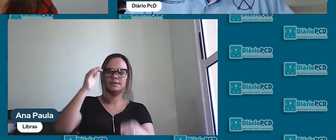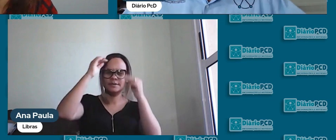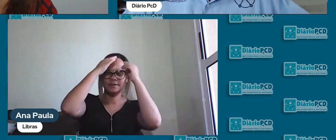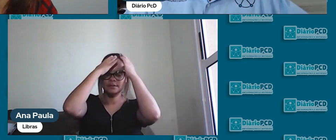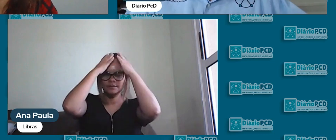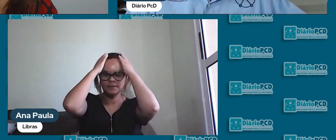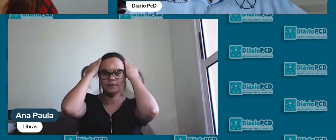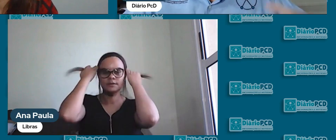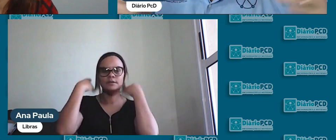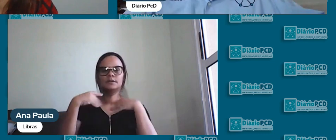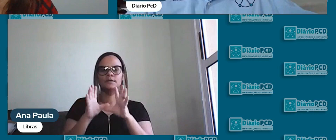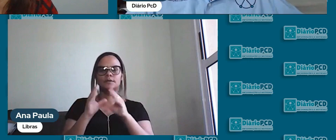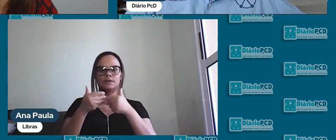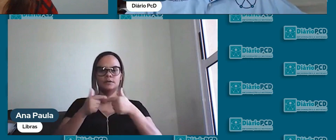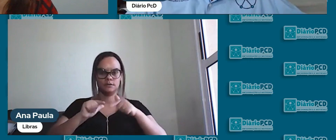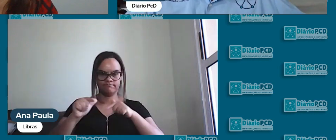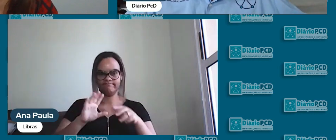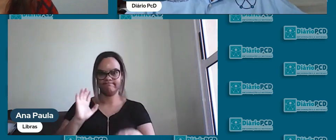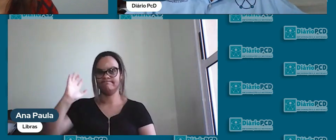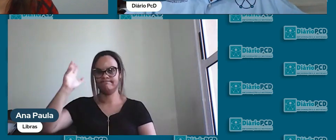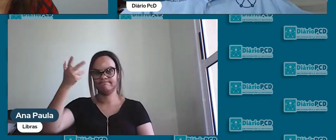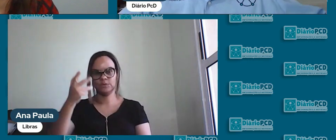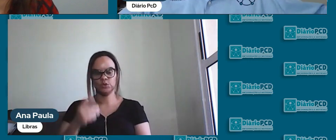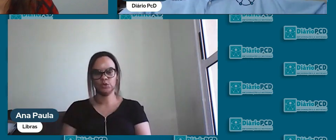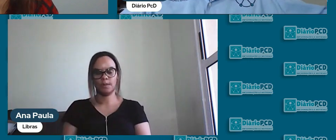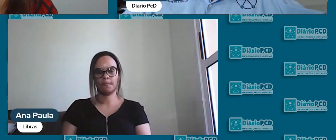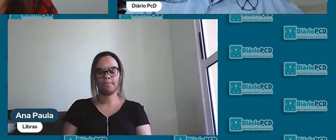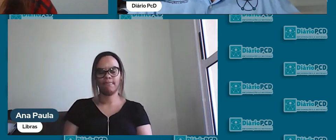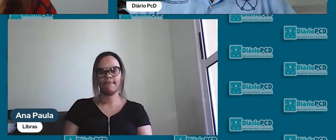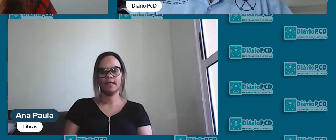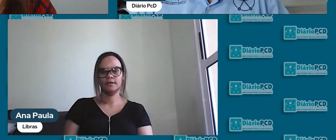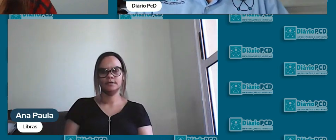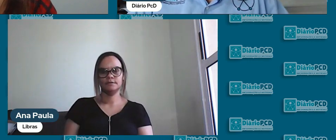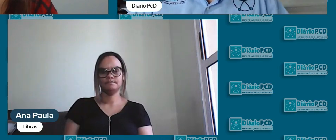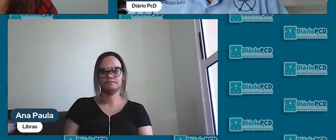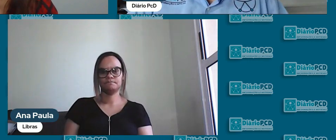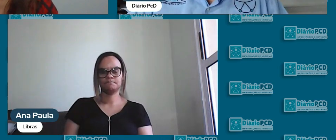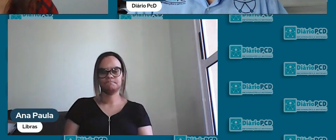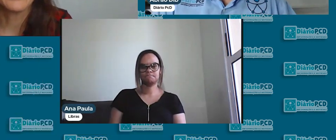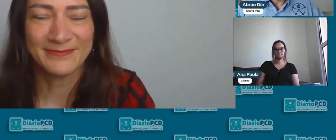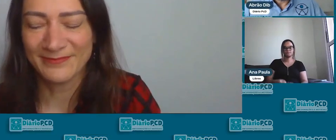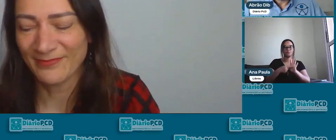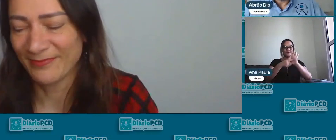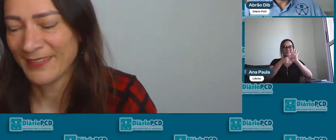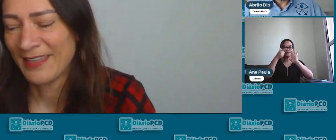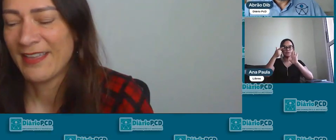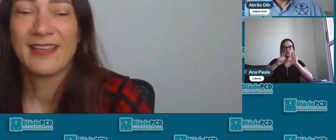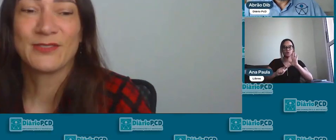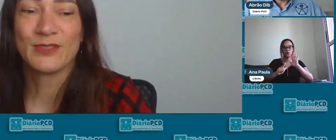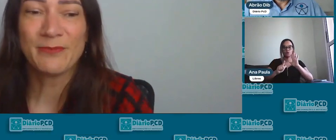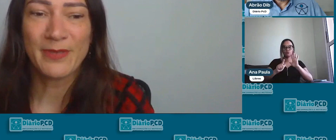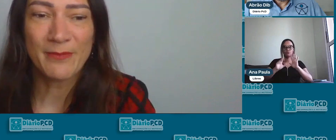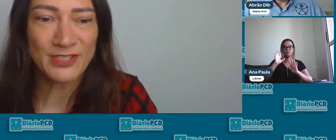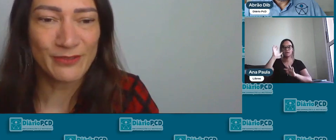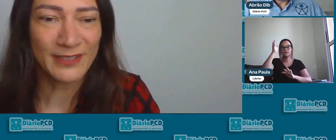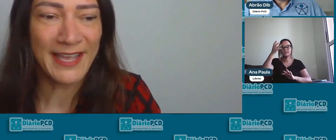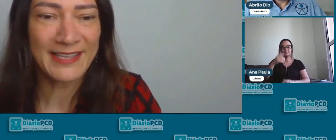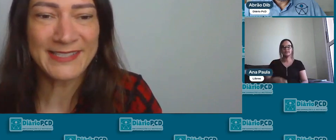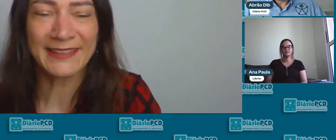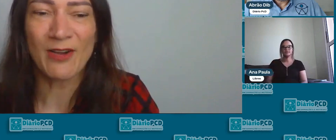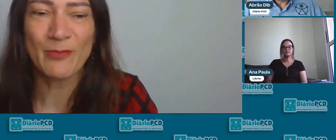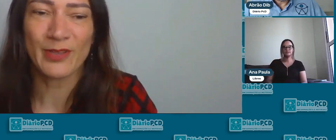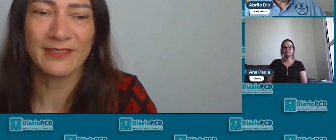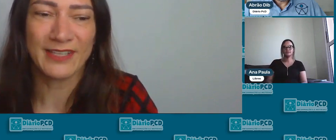de trabalho, o que aconteceu depois dessa reapresentação, doutora Laila? Aí, se você me permitir, vou